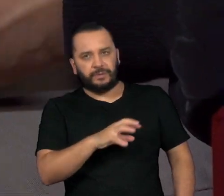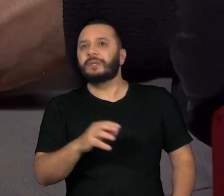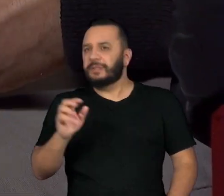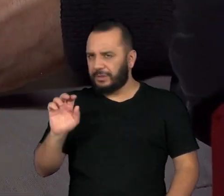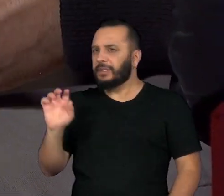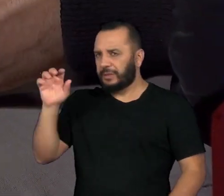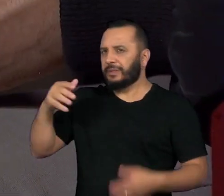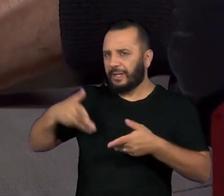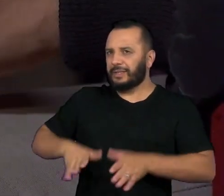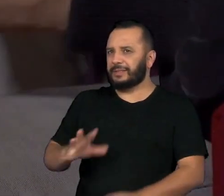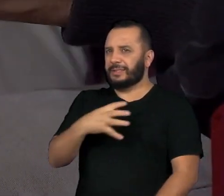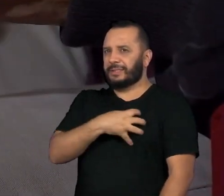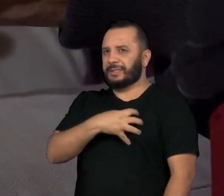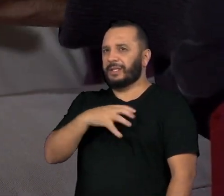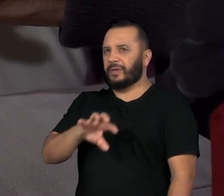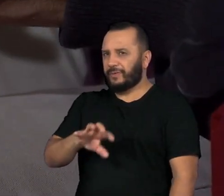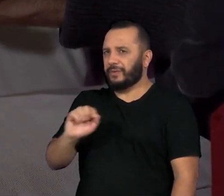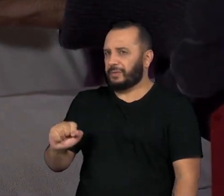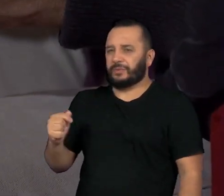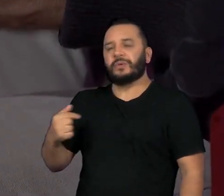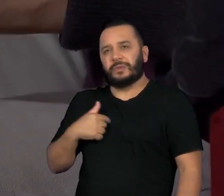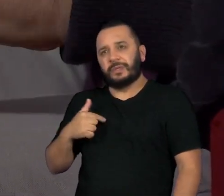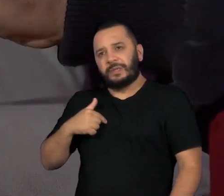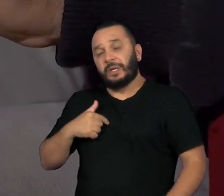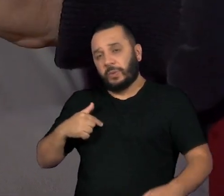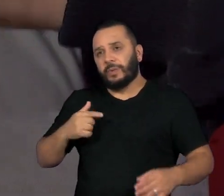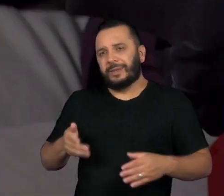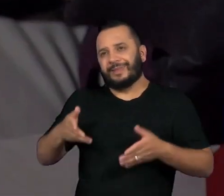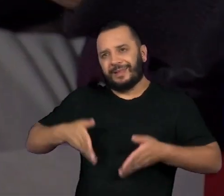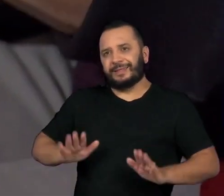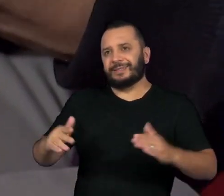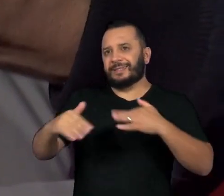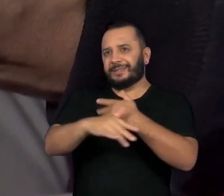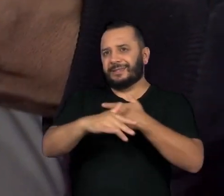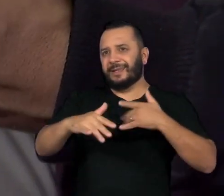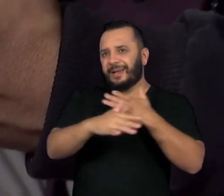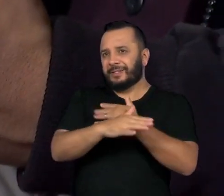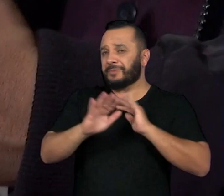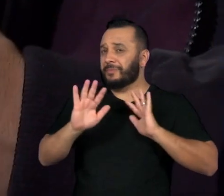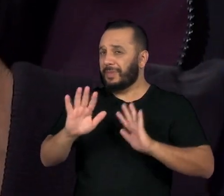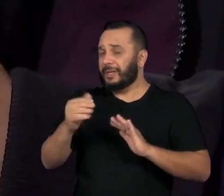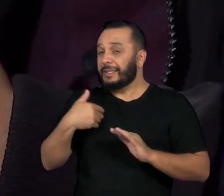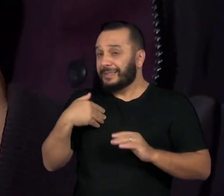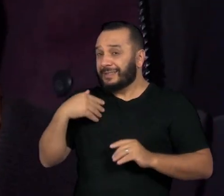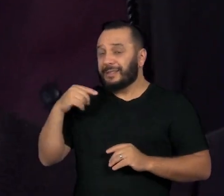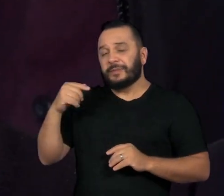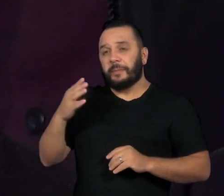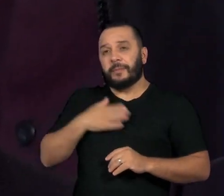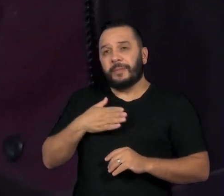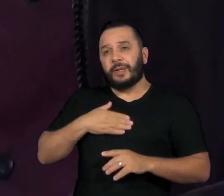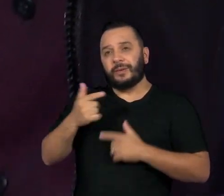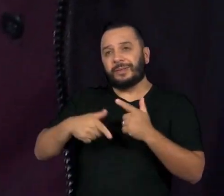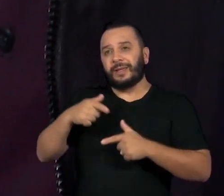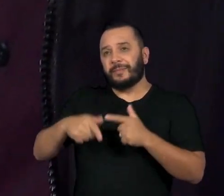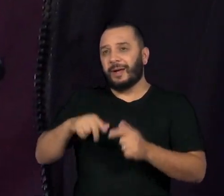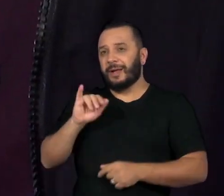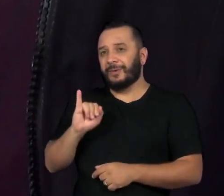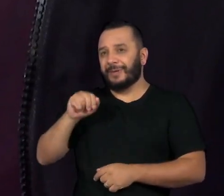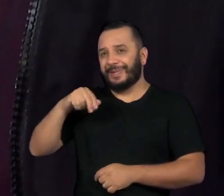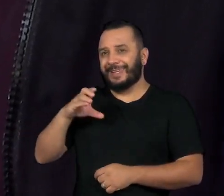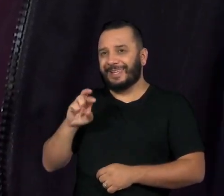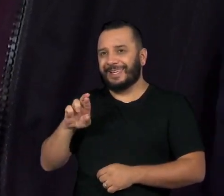asfalto, ou seja, não era a minha realidade. E aí esse trabalho me levou para conhecer esse país